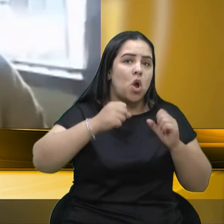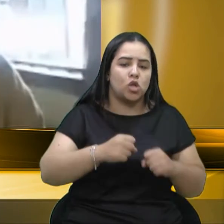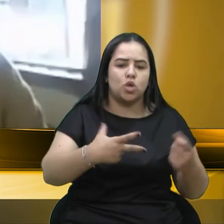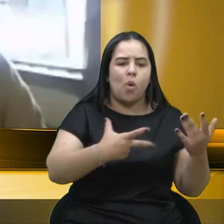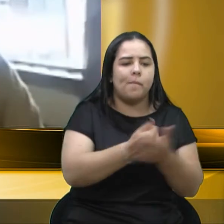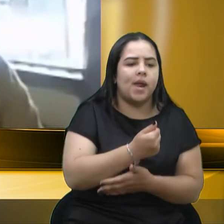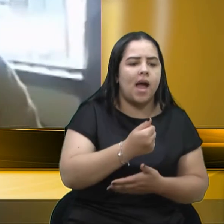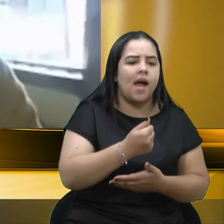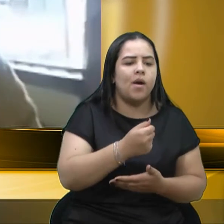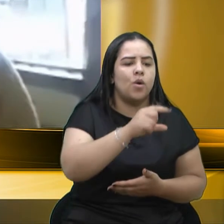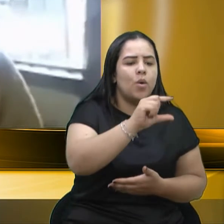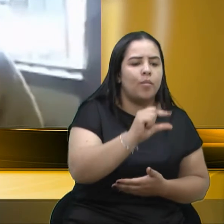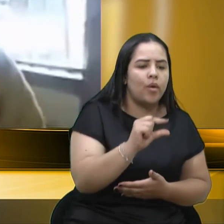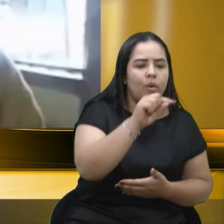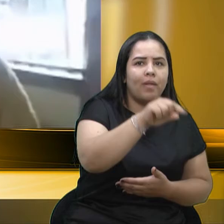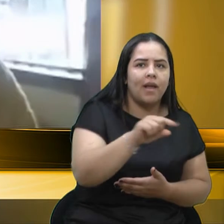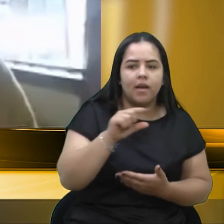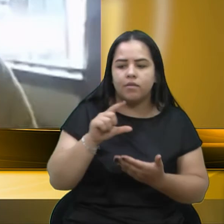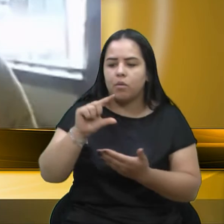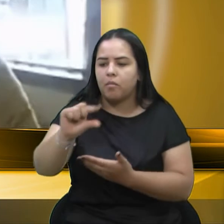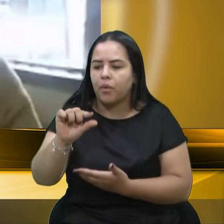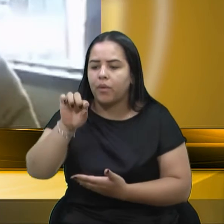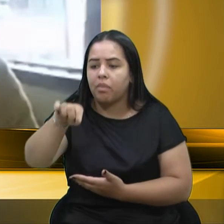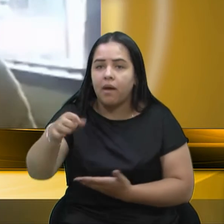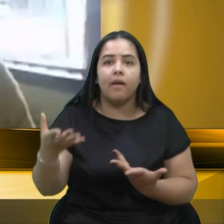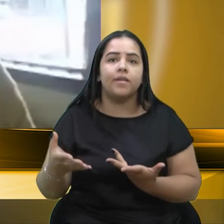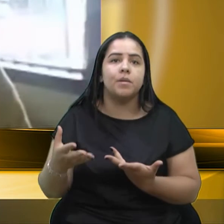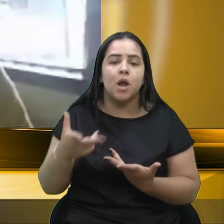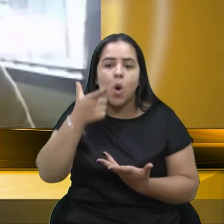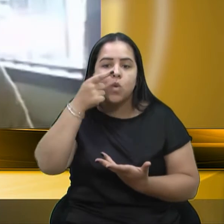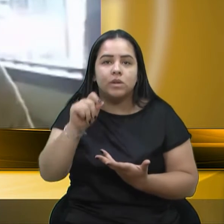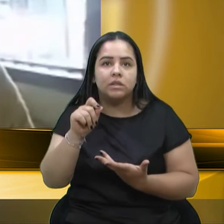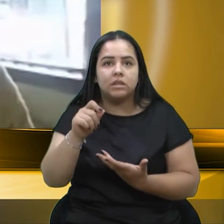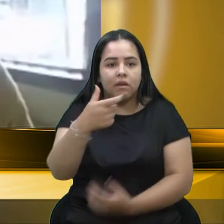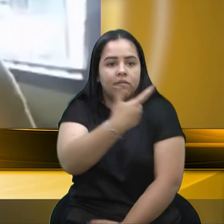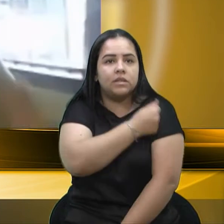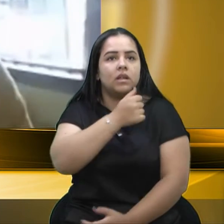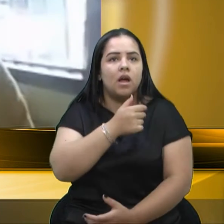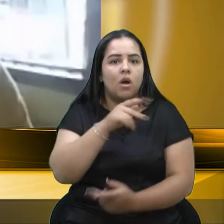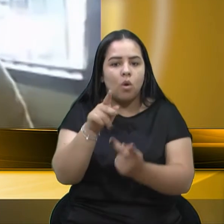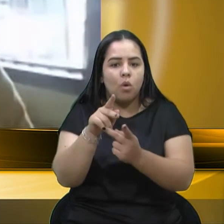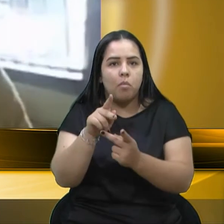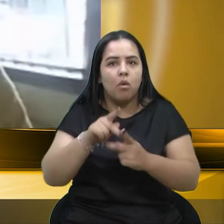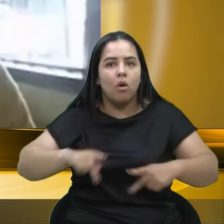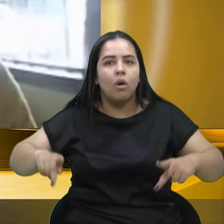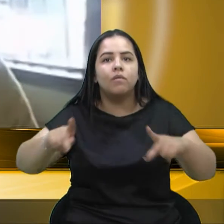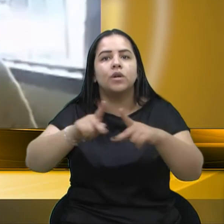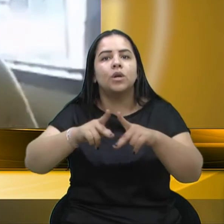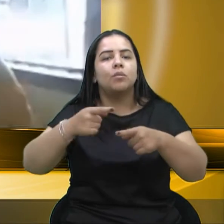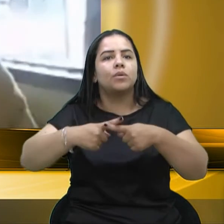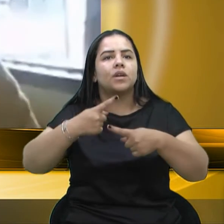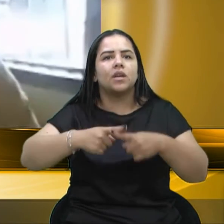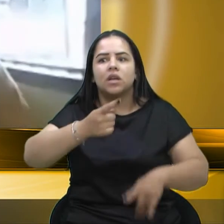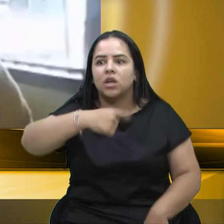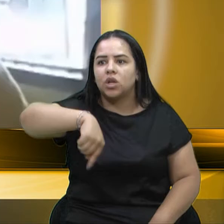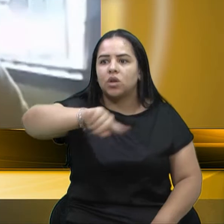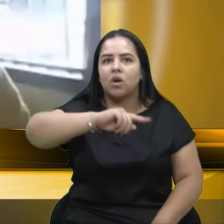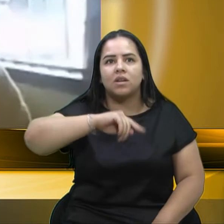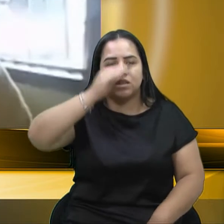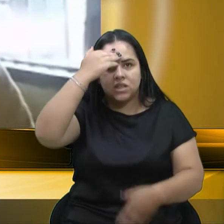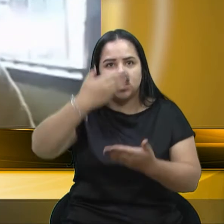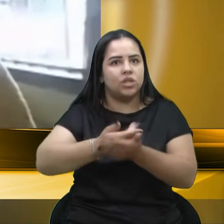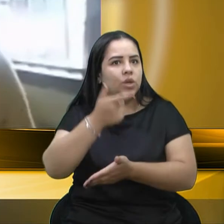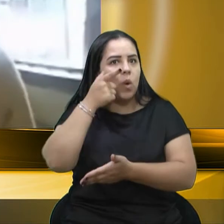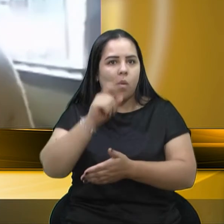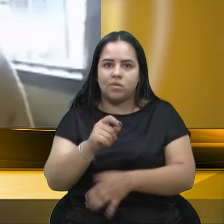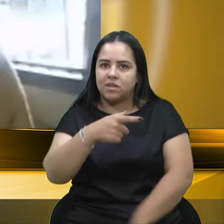de outra, para a gente conseguir dar conta, né, de vacinar a nossa população, porque a gente tem muito receio de que a gente não dê conta nesse ritmo, né?